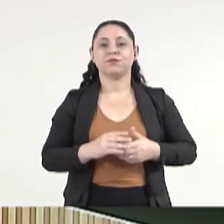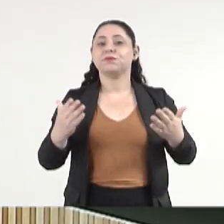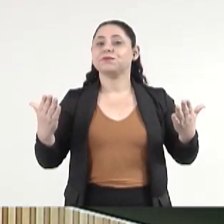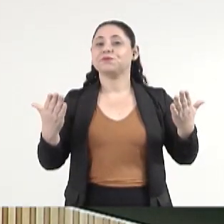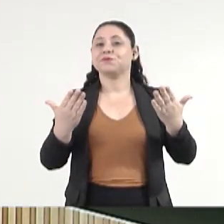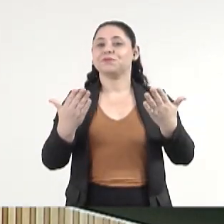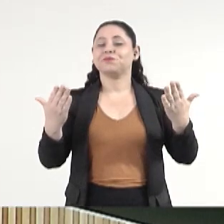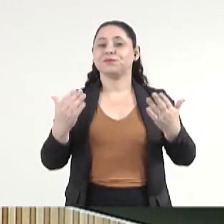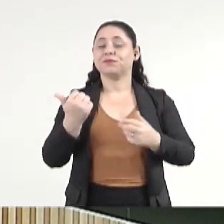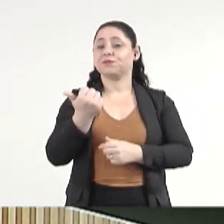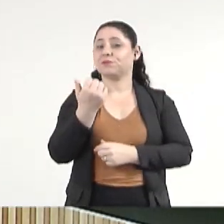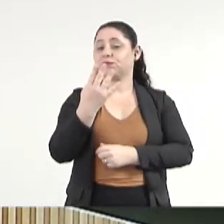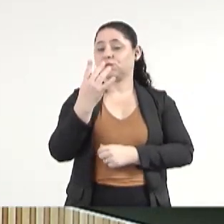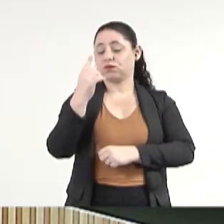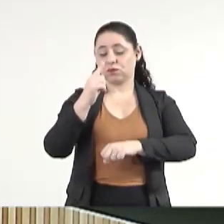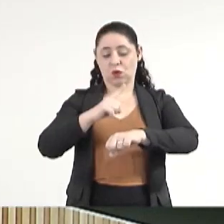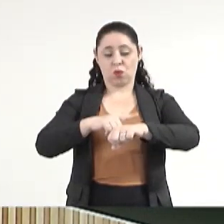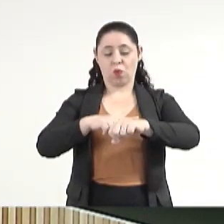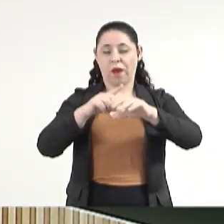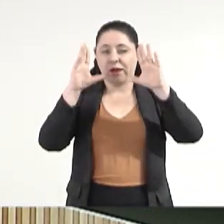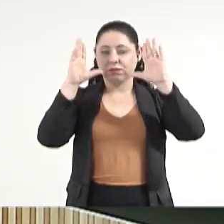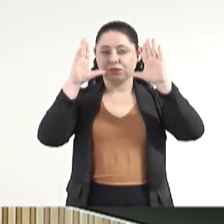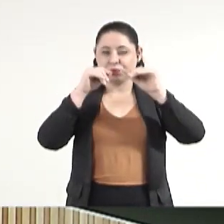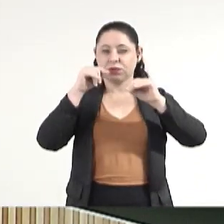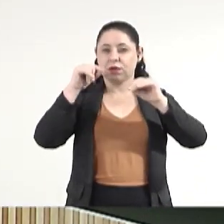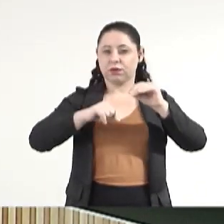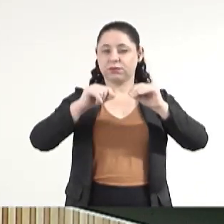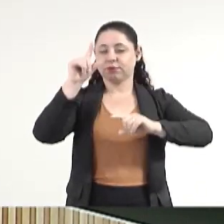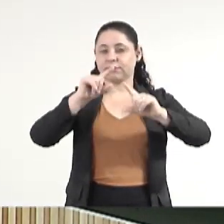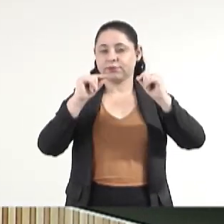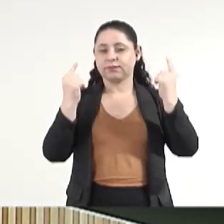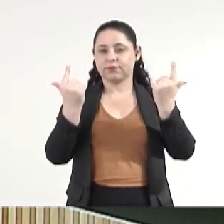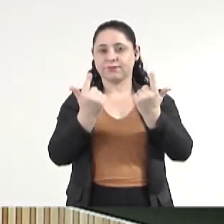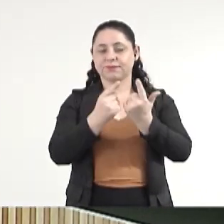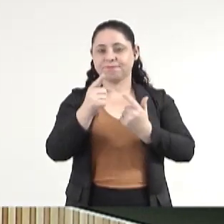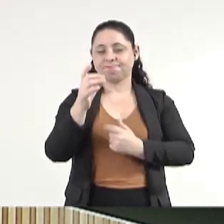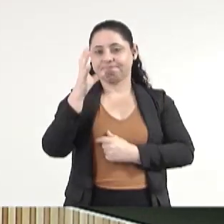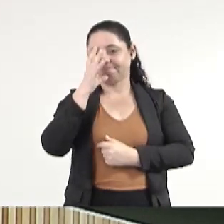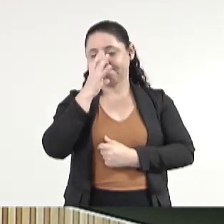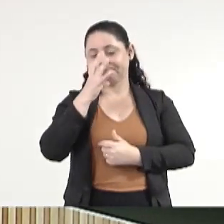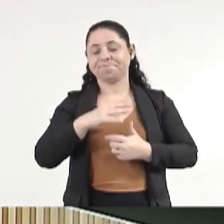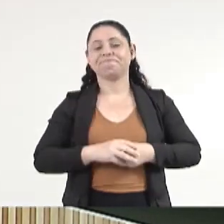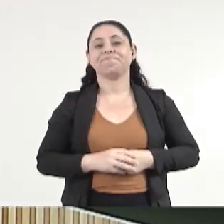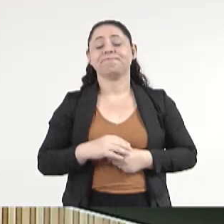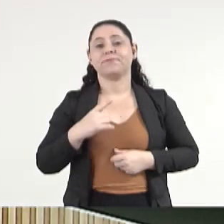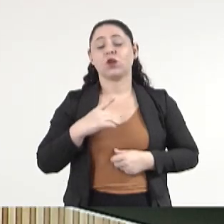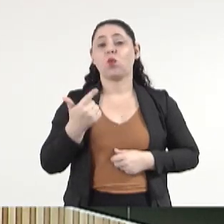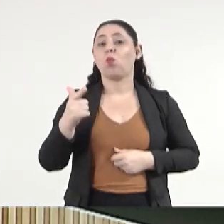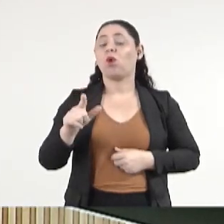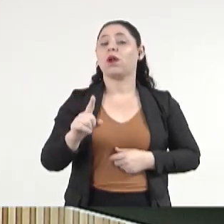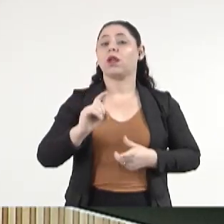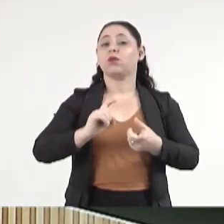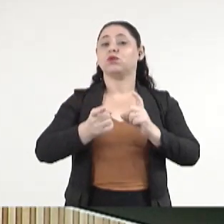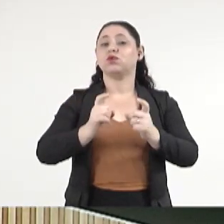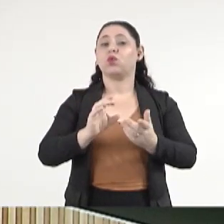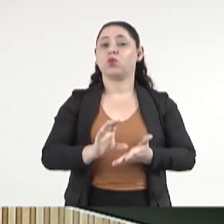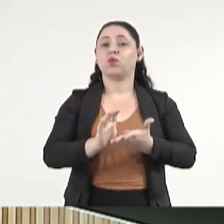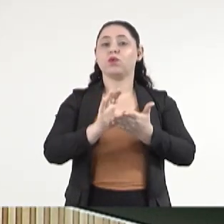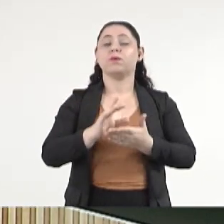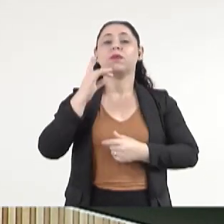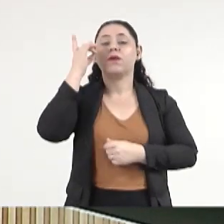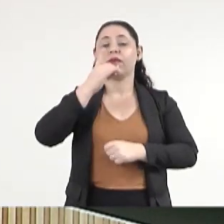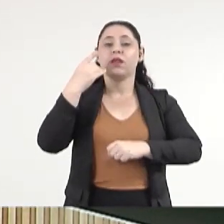E hoje às 14 horas, 2 da tarde, aqui na TV Alemes, você vai acompanhar mais uma reunião da